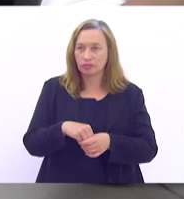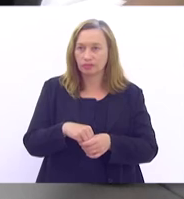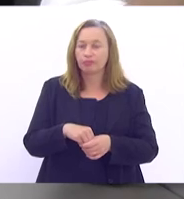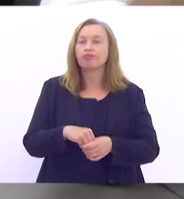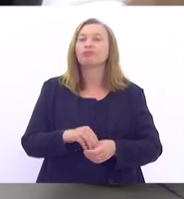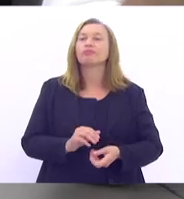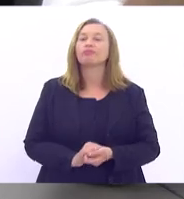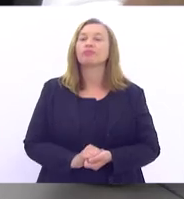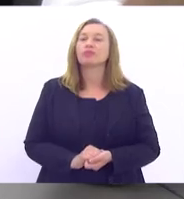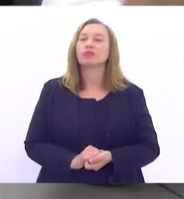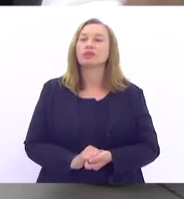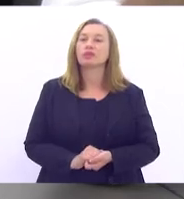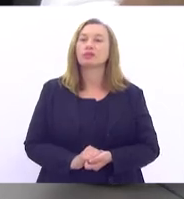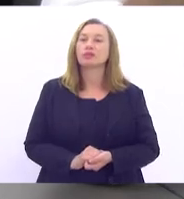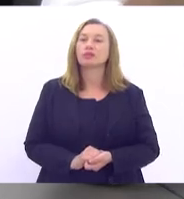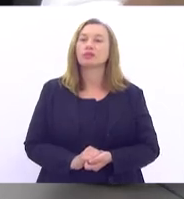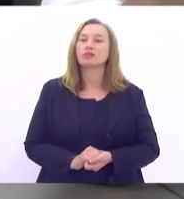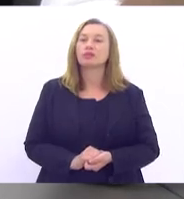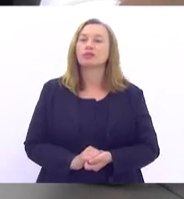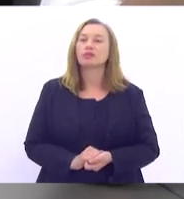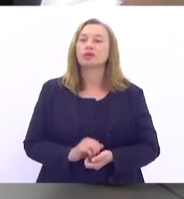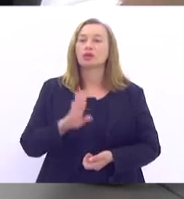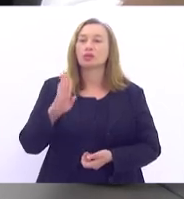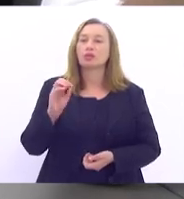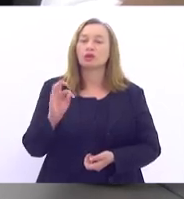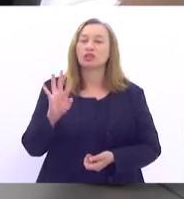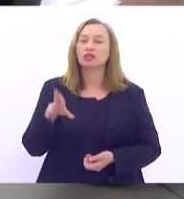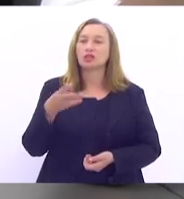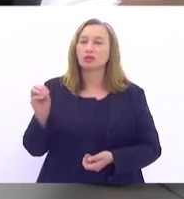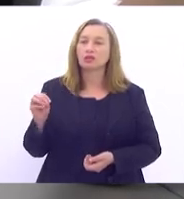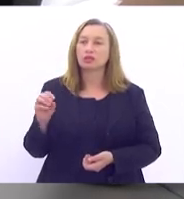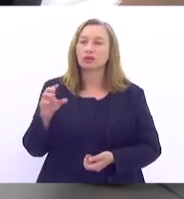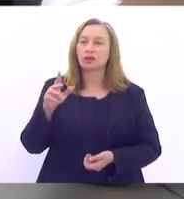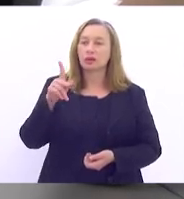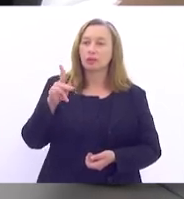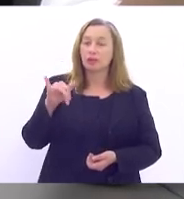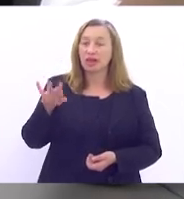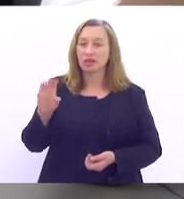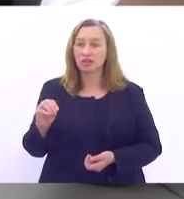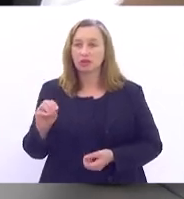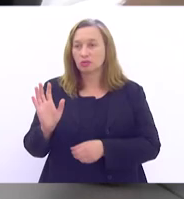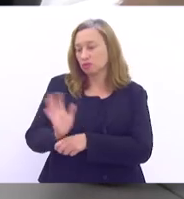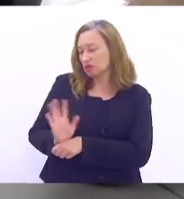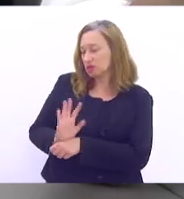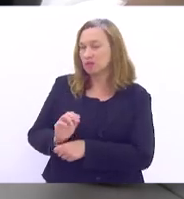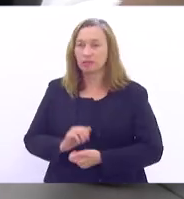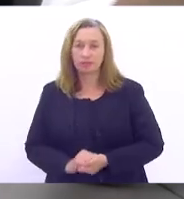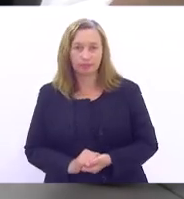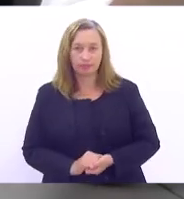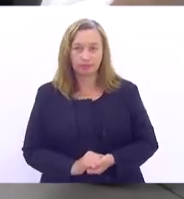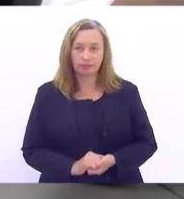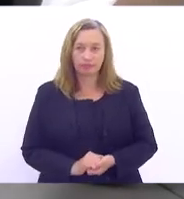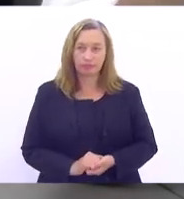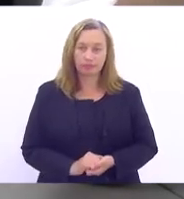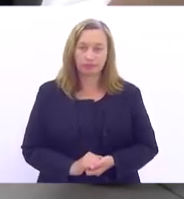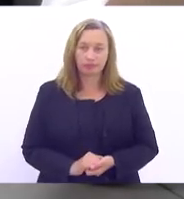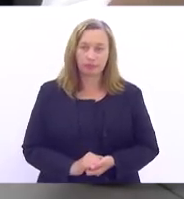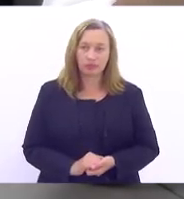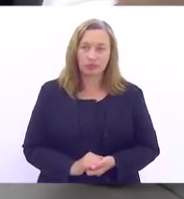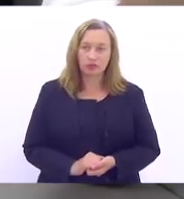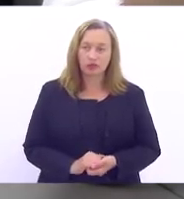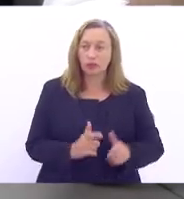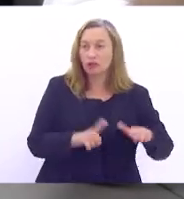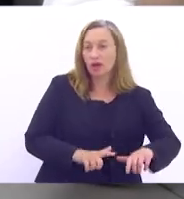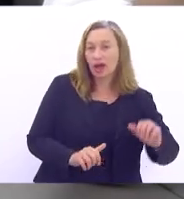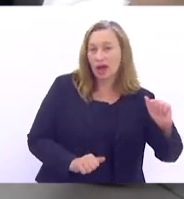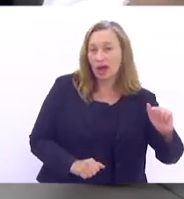pulverizar, daqui a pouco vai dizer, não, botão do pânico no cinema, botão do pânico... não sei aonde, botão de